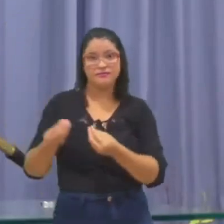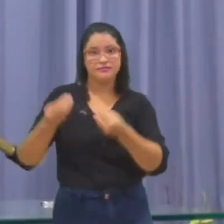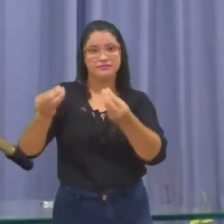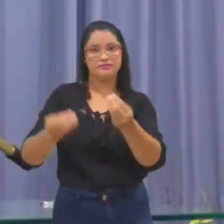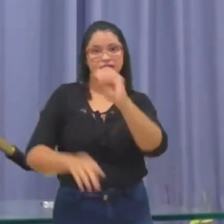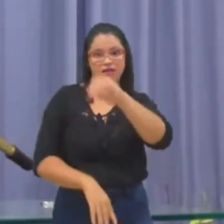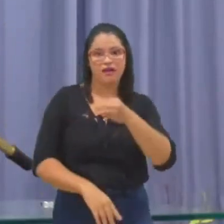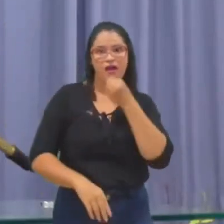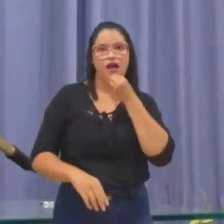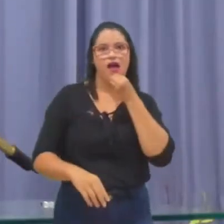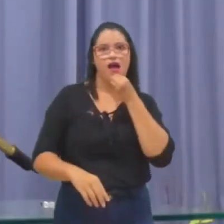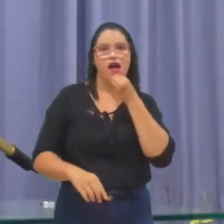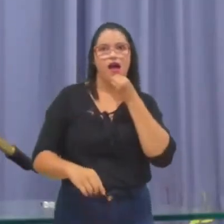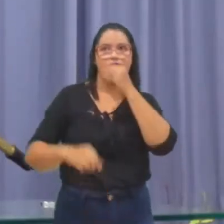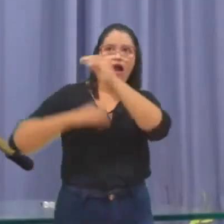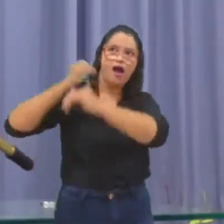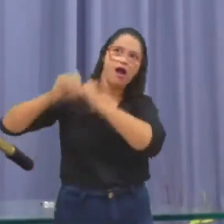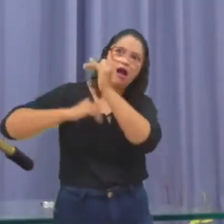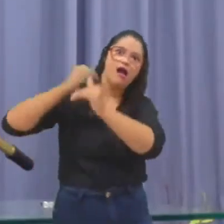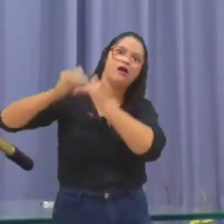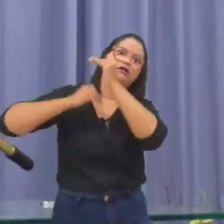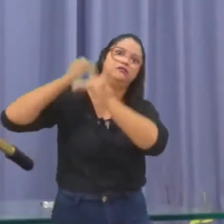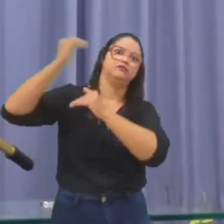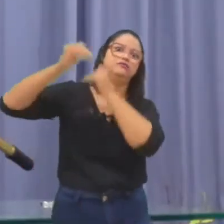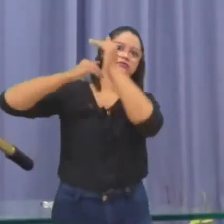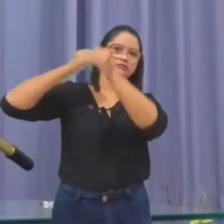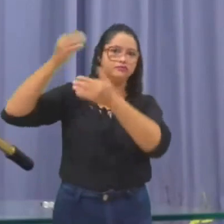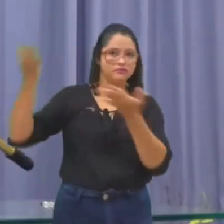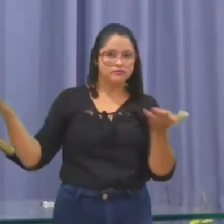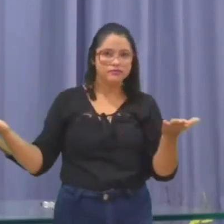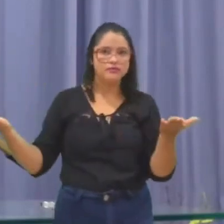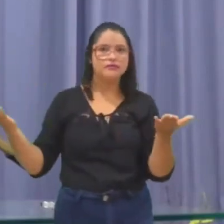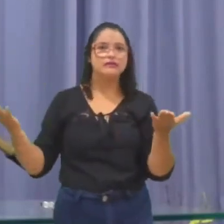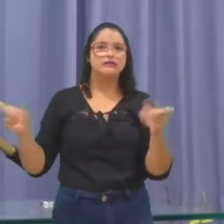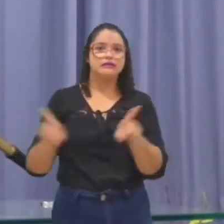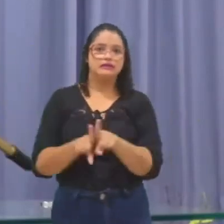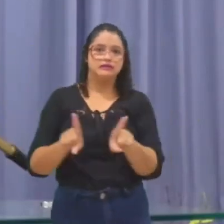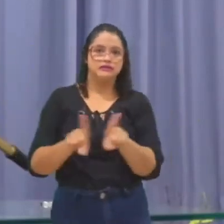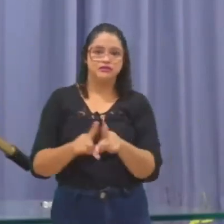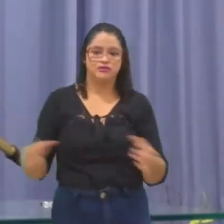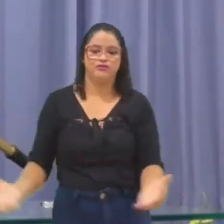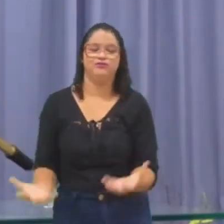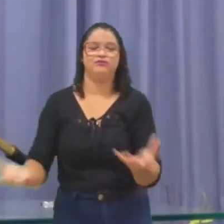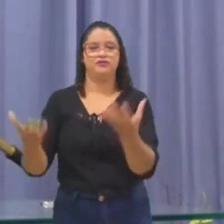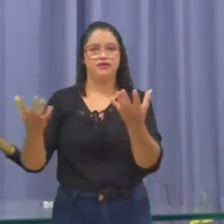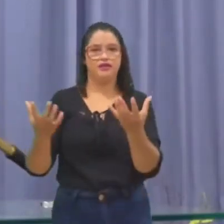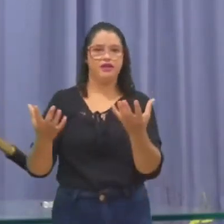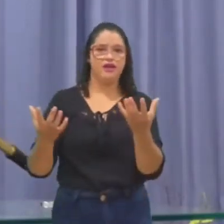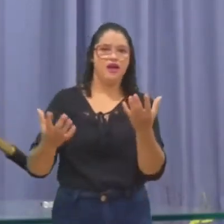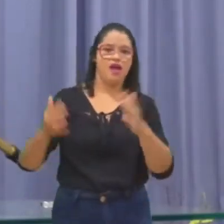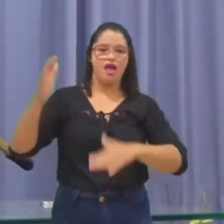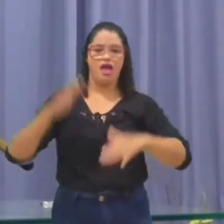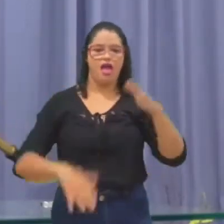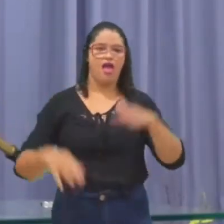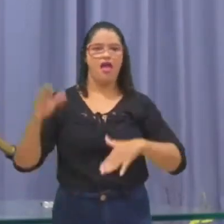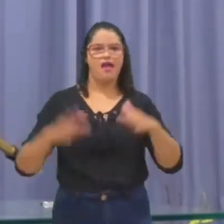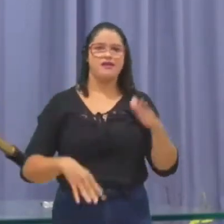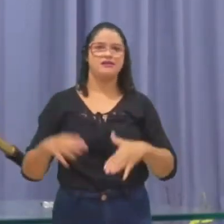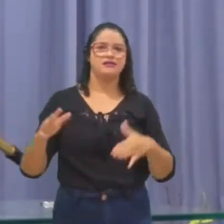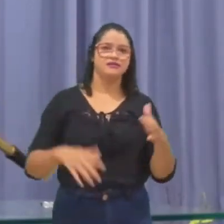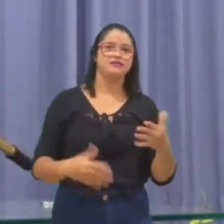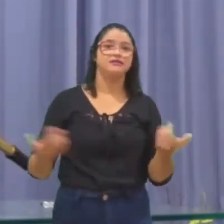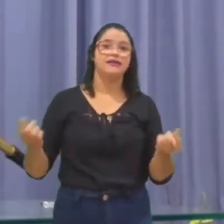de crescimento. E estas oportunidades se manifestam muitas vezes em meio